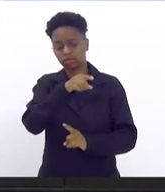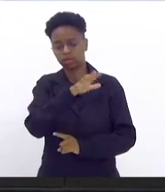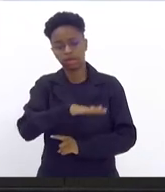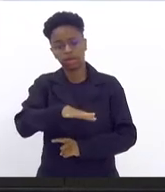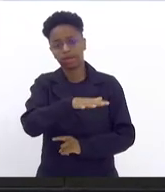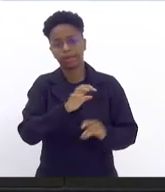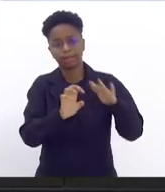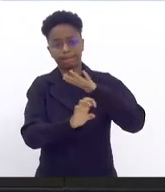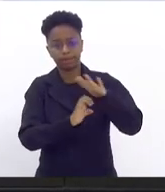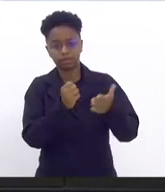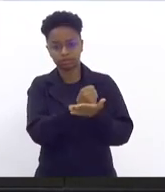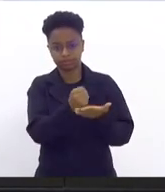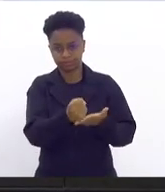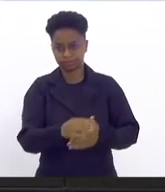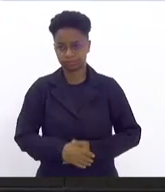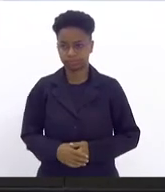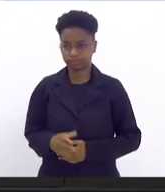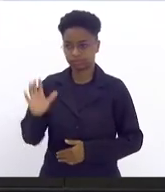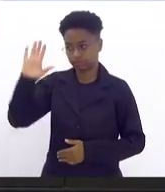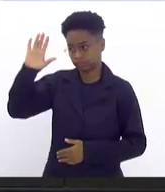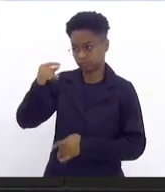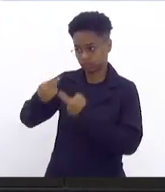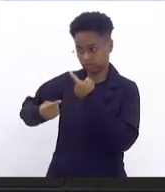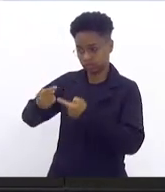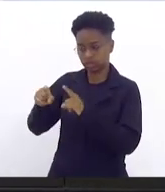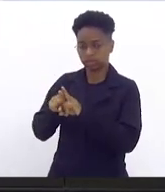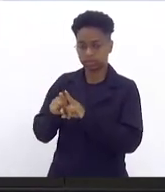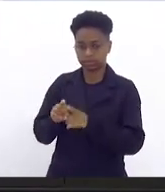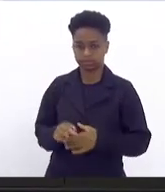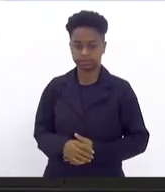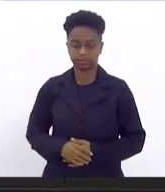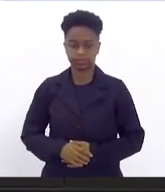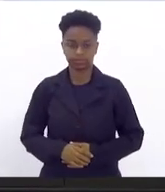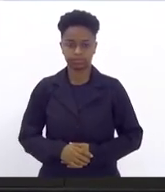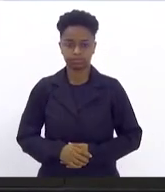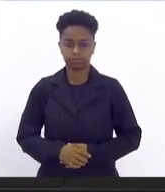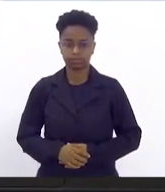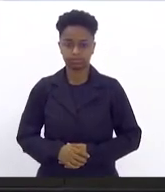ao deputado Luiz Paulo. Depois, para discutir também, presidente. Deputado Luiz Paulo, depois deputado Carlos Mink.